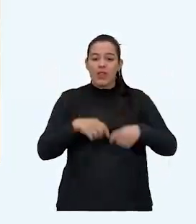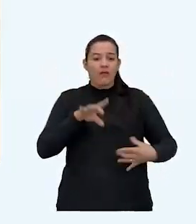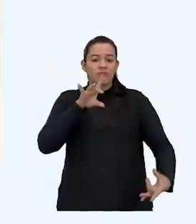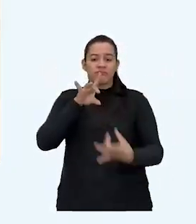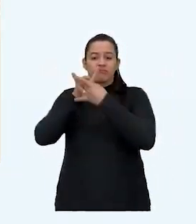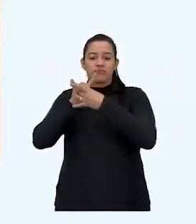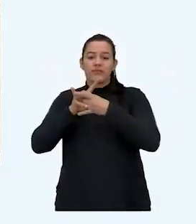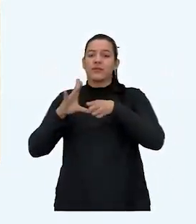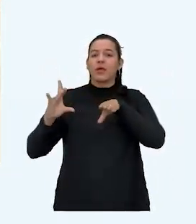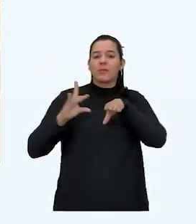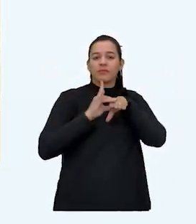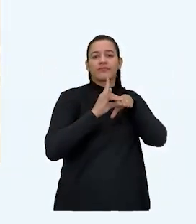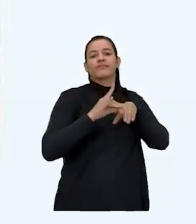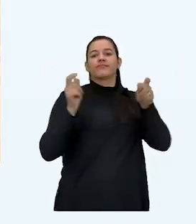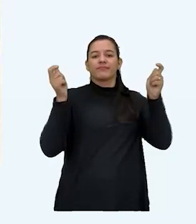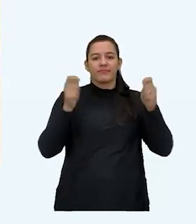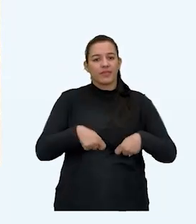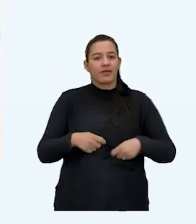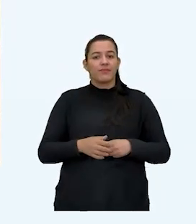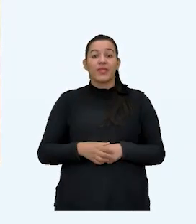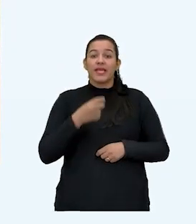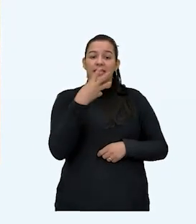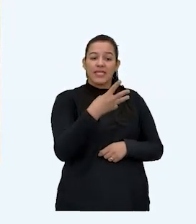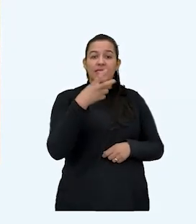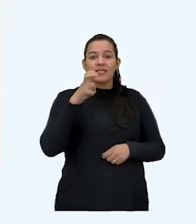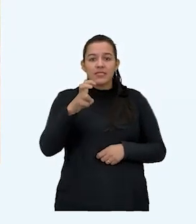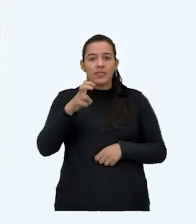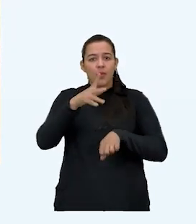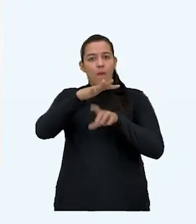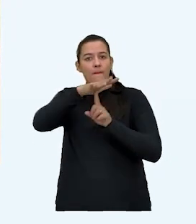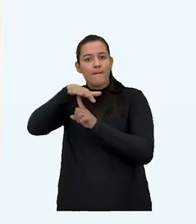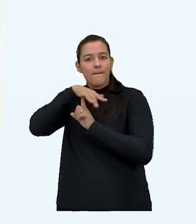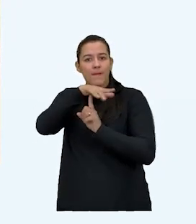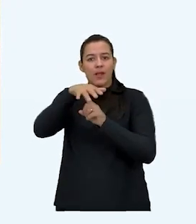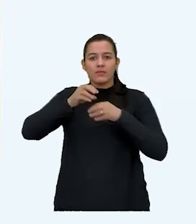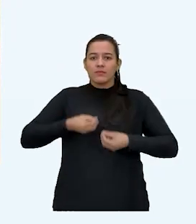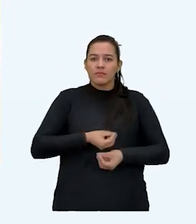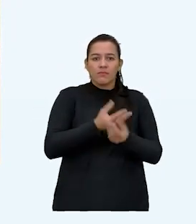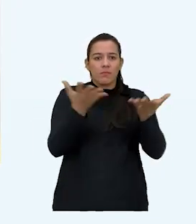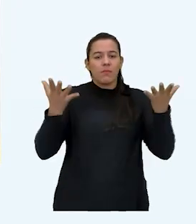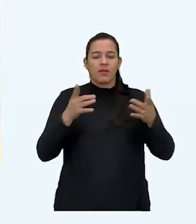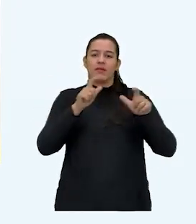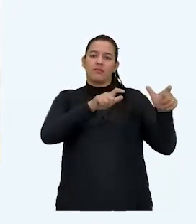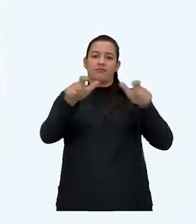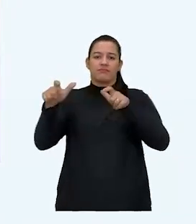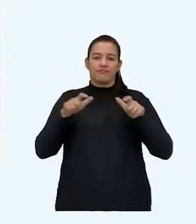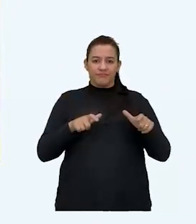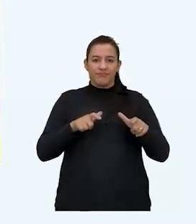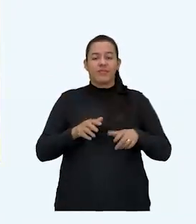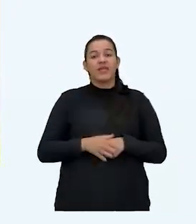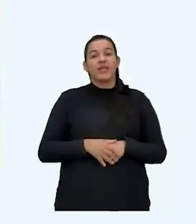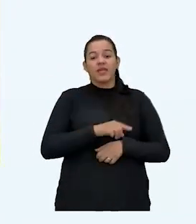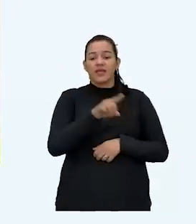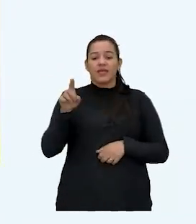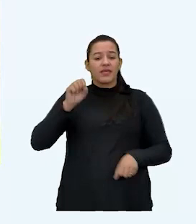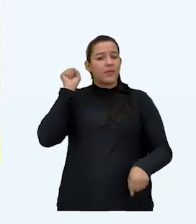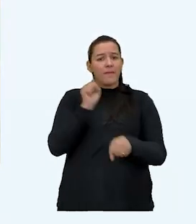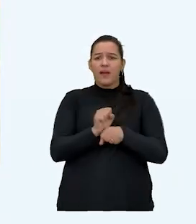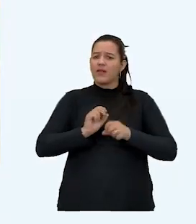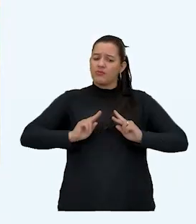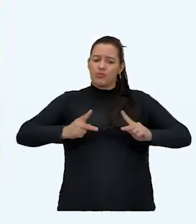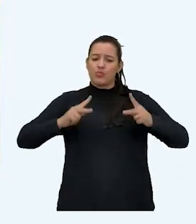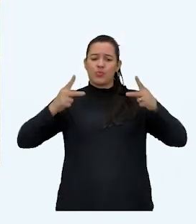as redes sem fio nas 35 praças digitais espalhadas pelo arquipélago. E não para de se